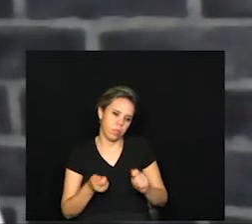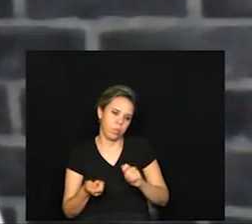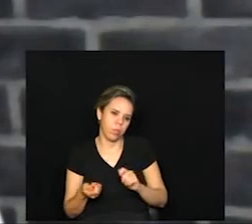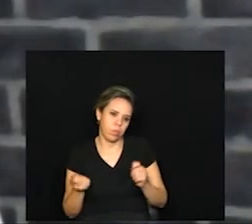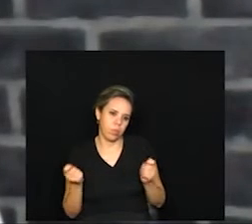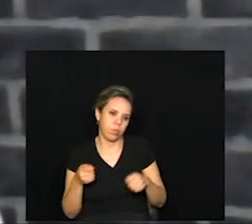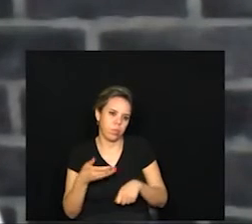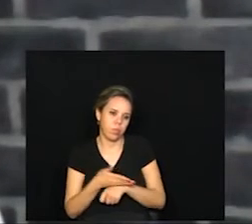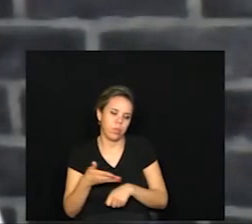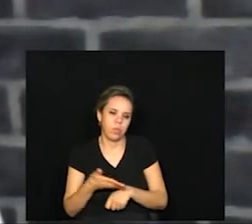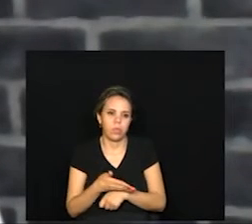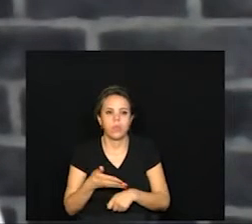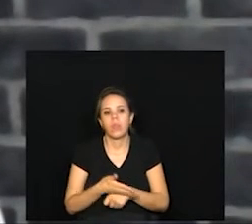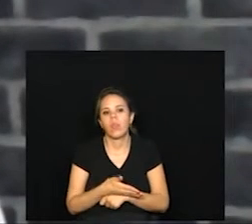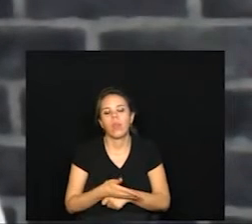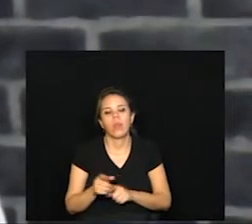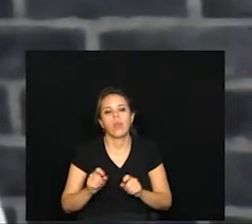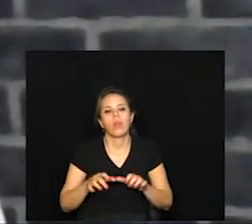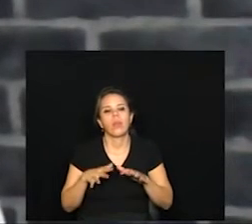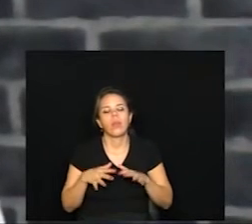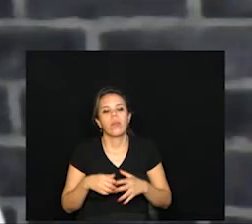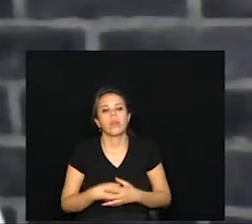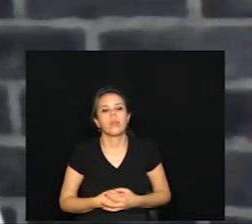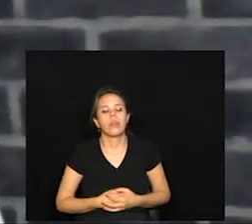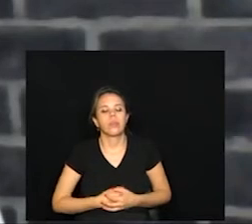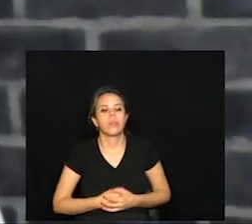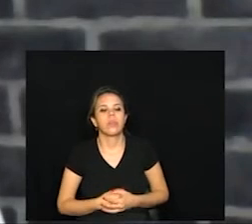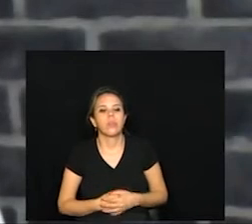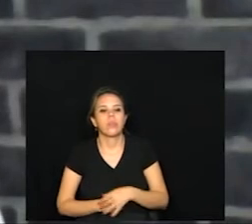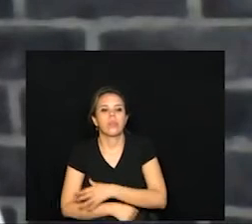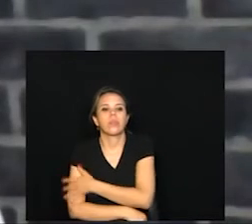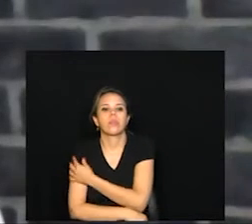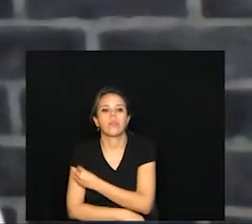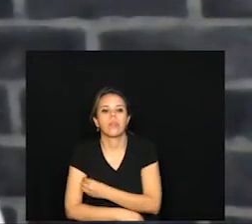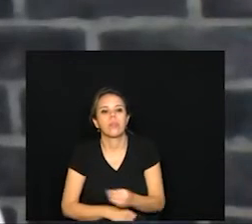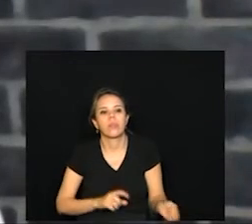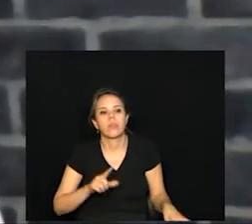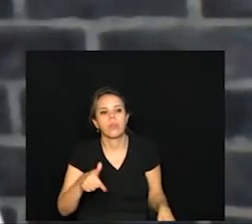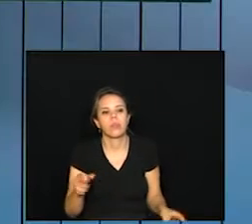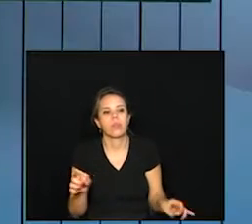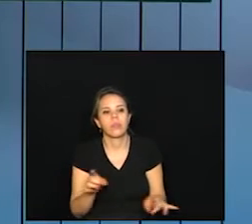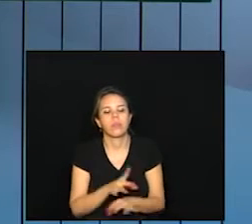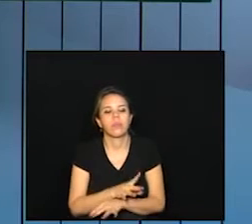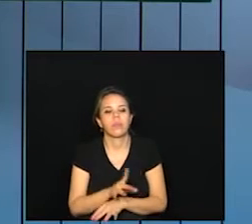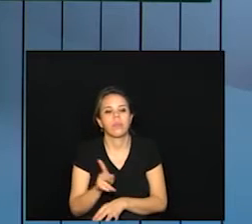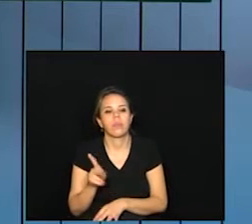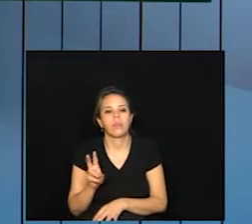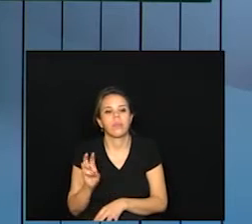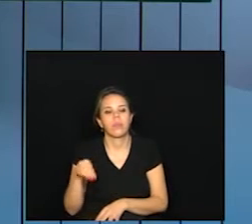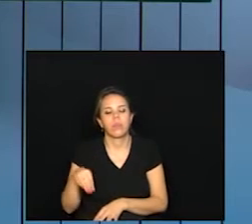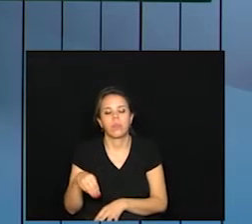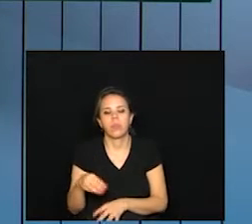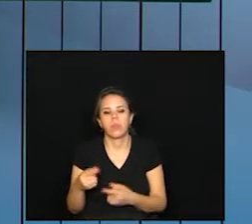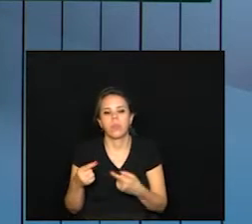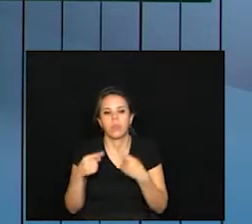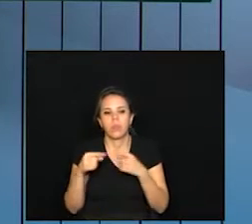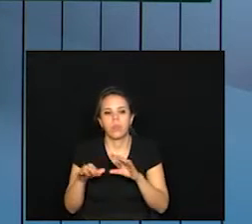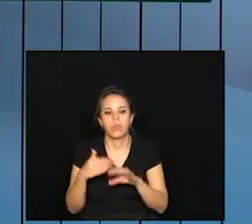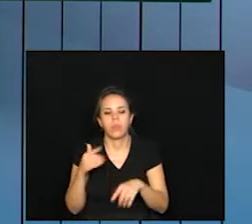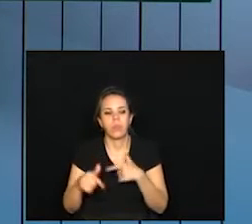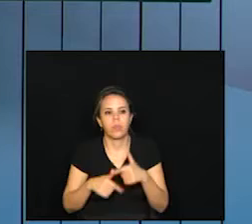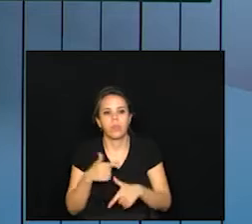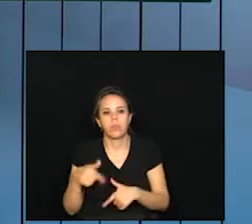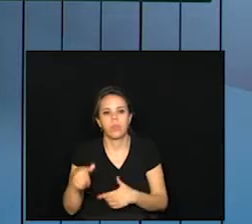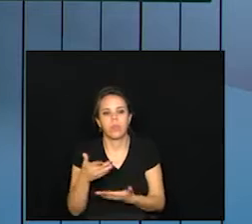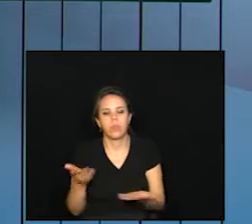poder participar também das audiências virtuais. O Éder, depois que o PROCON recebe uma reclamação, como é que é o trabalho